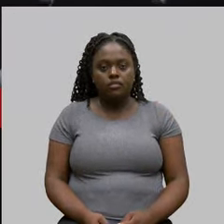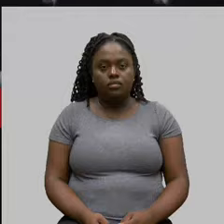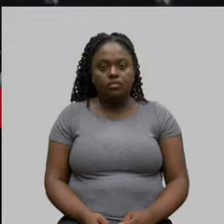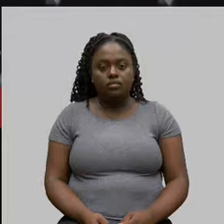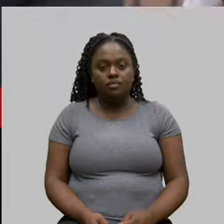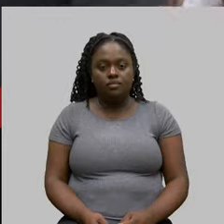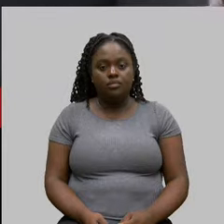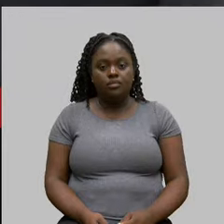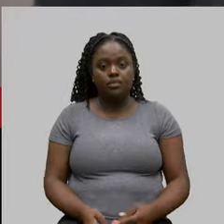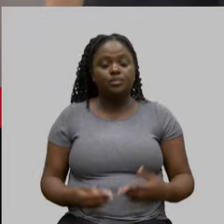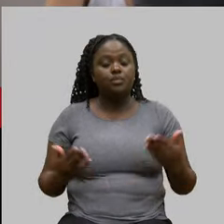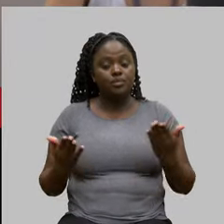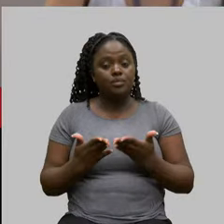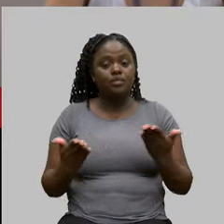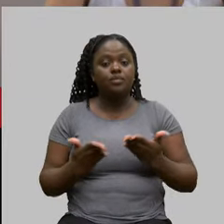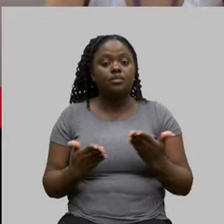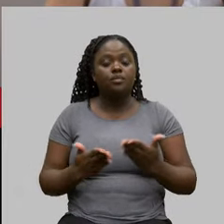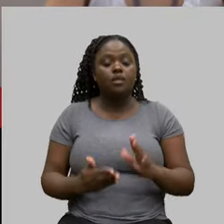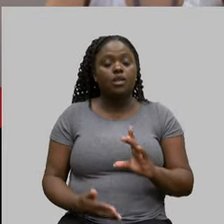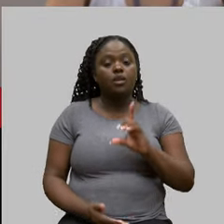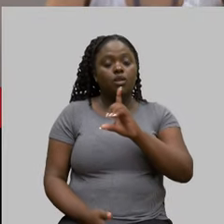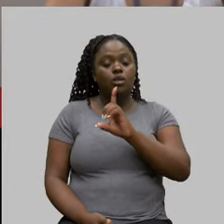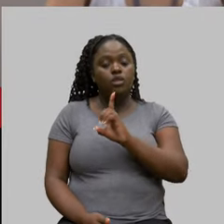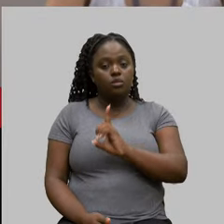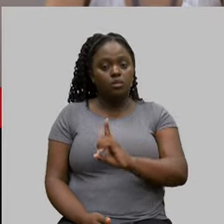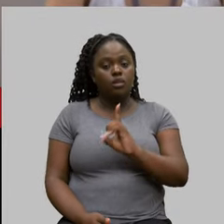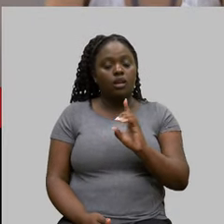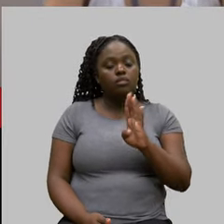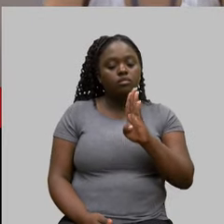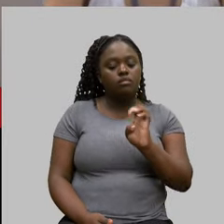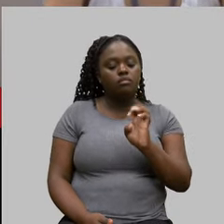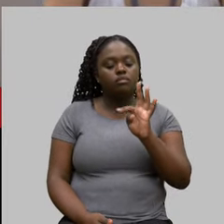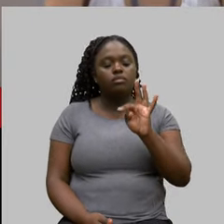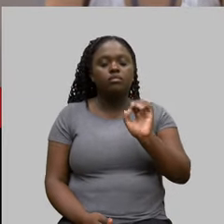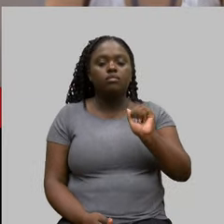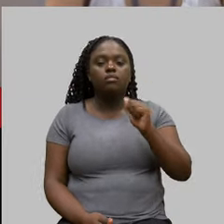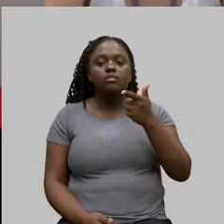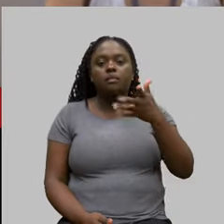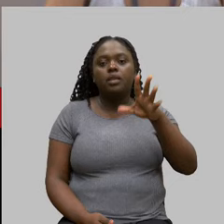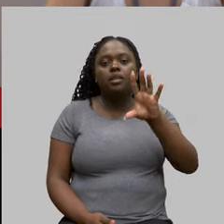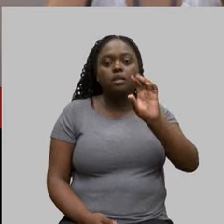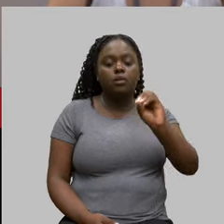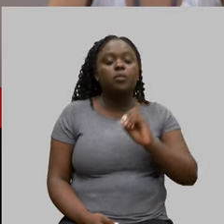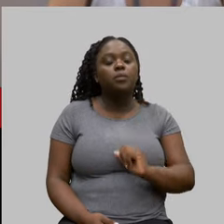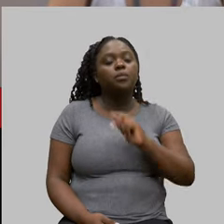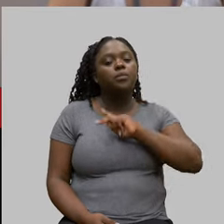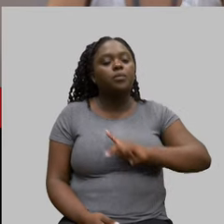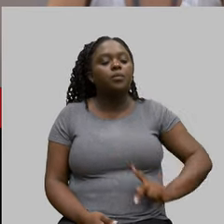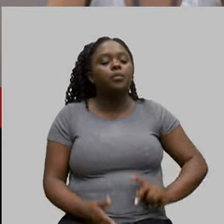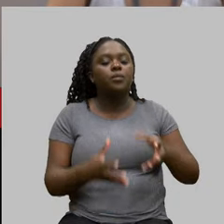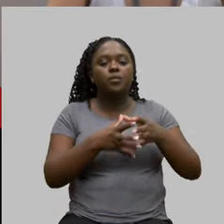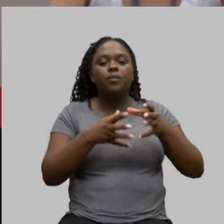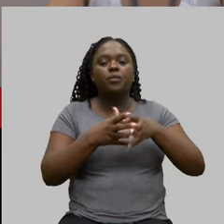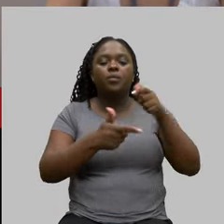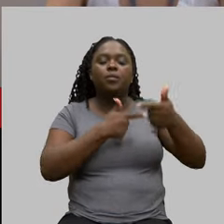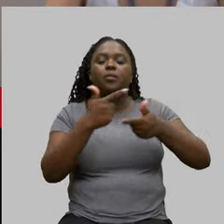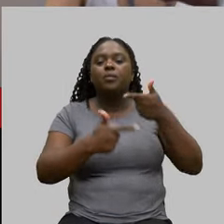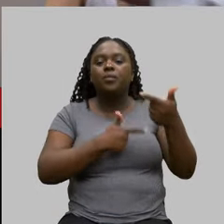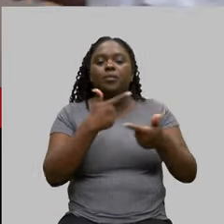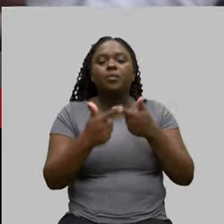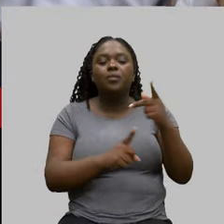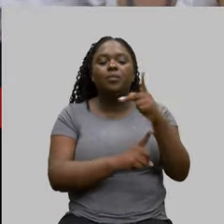com a palavra o deputado Betão presidente da Comissão do trabalho da Previdência e da Assistência